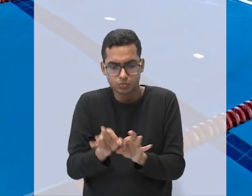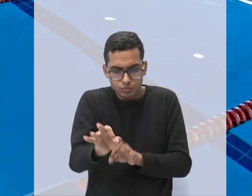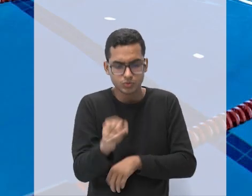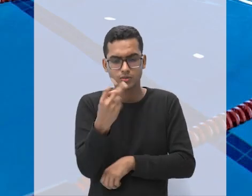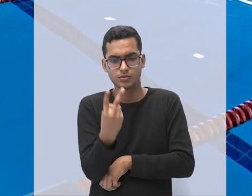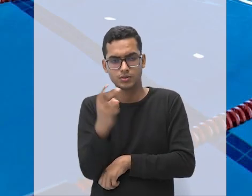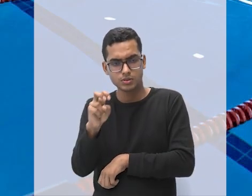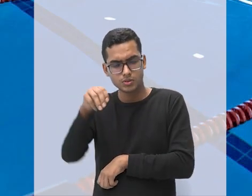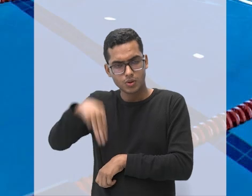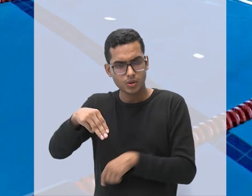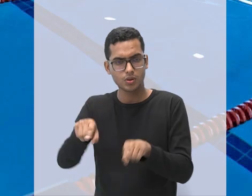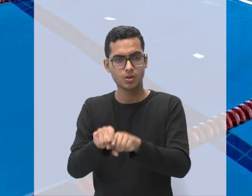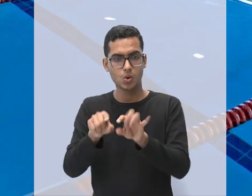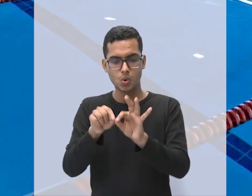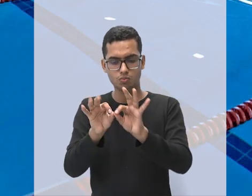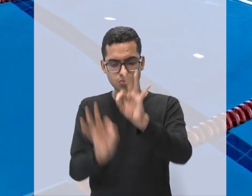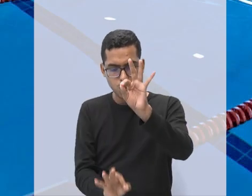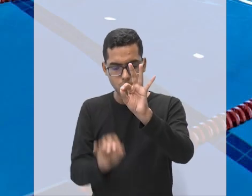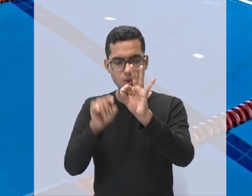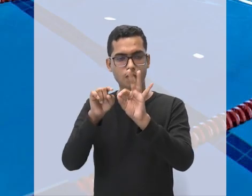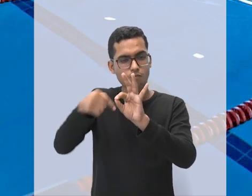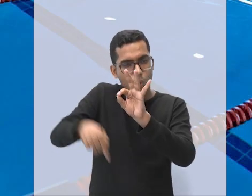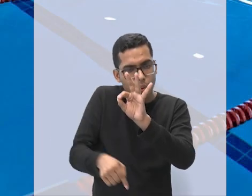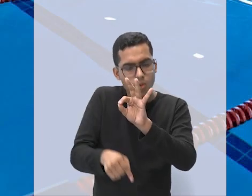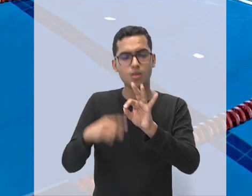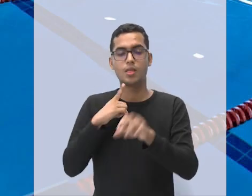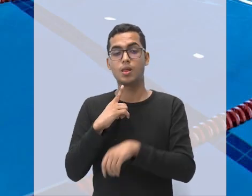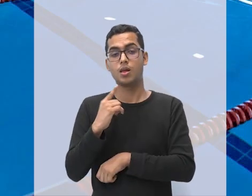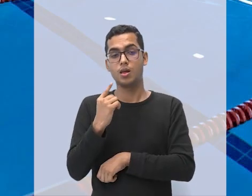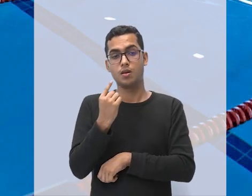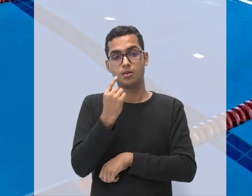tem aproximadamente de tamanho essa piscina? Vou